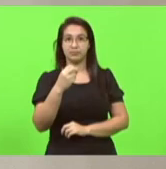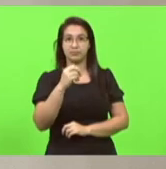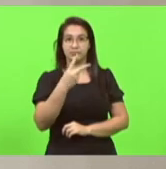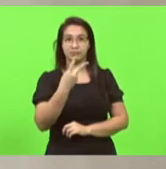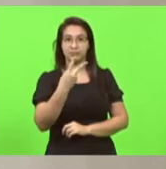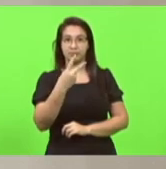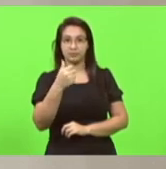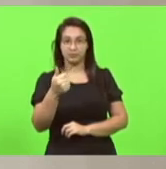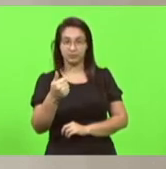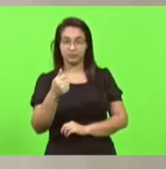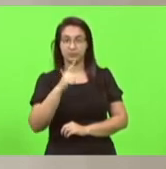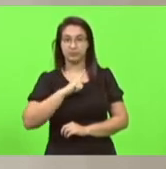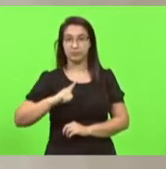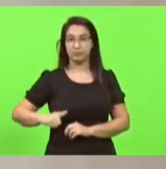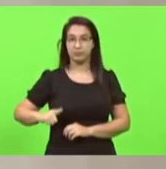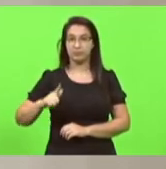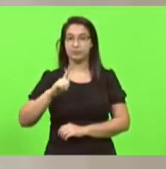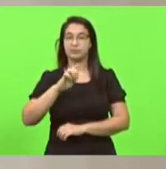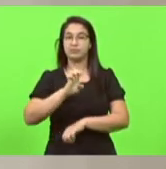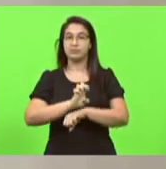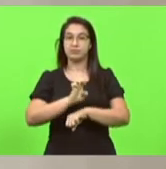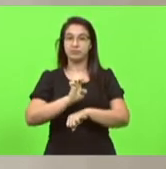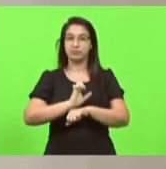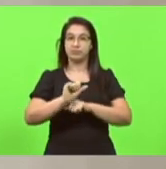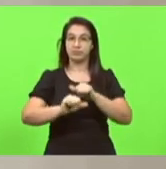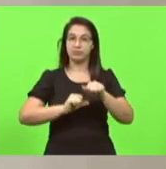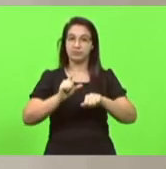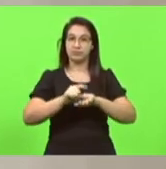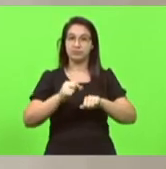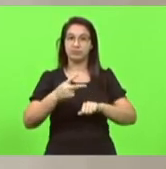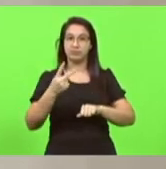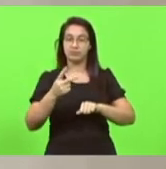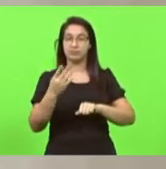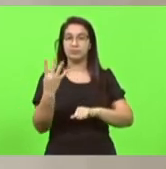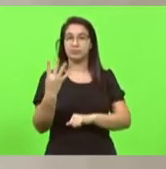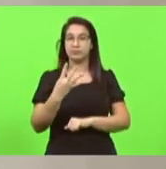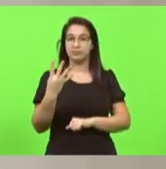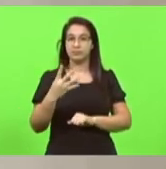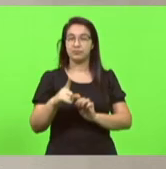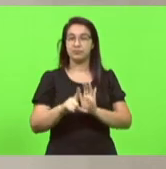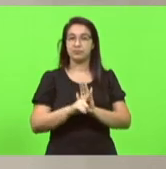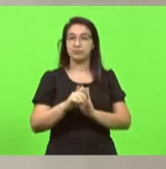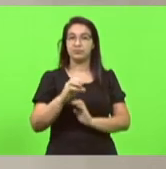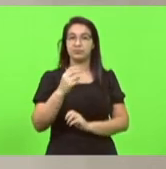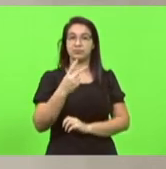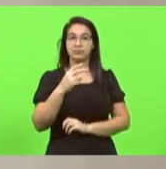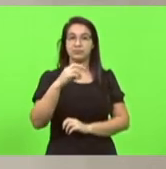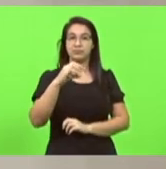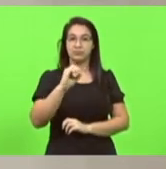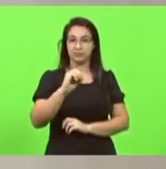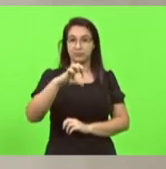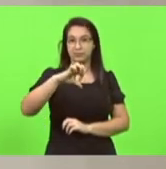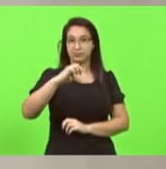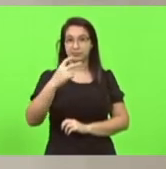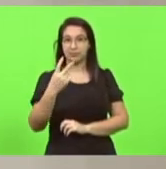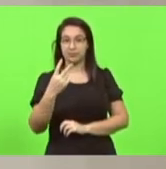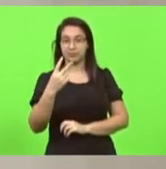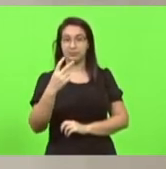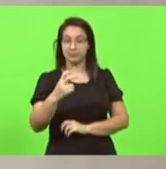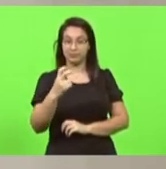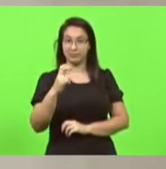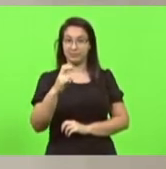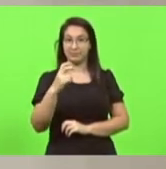Estado altera os artigos 2º e 4º da lei número 18.095 de 2021, que dispõe sobre